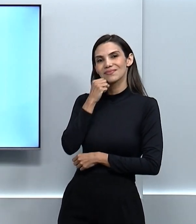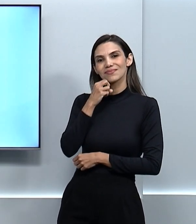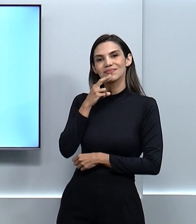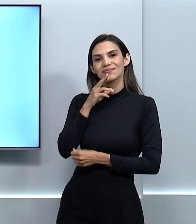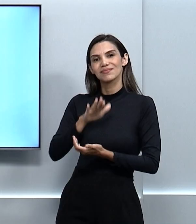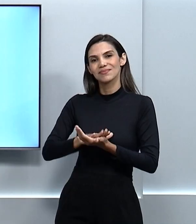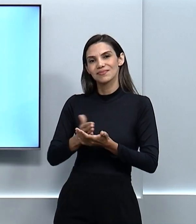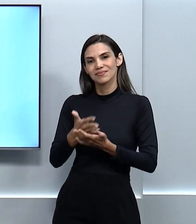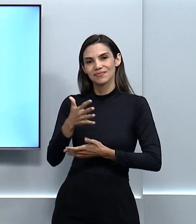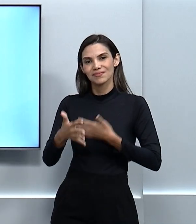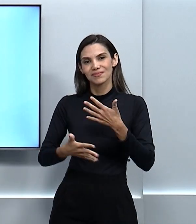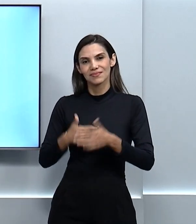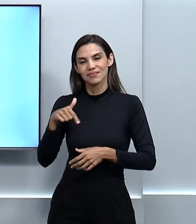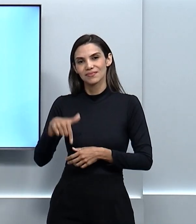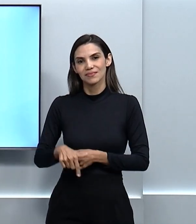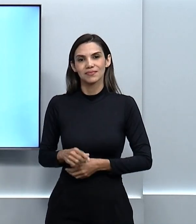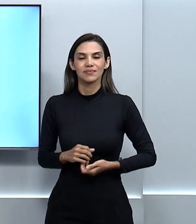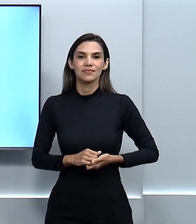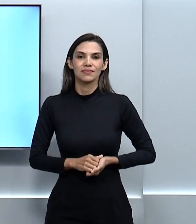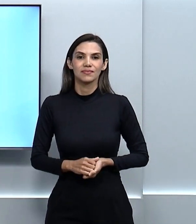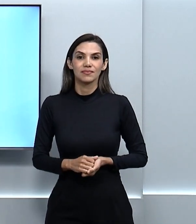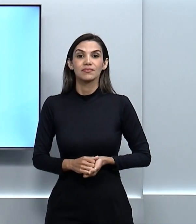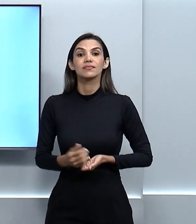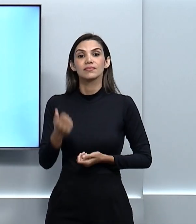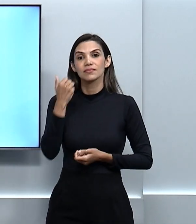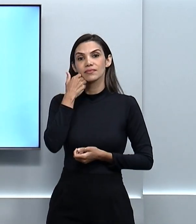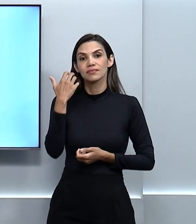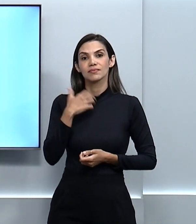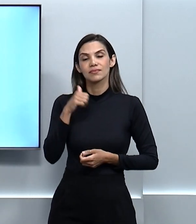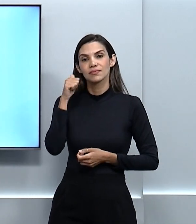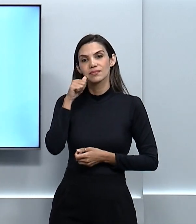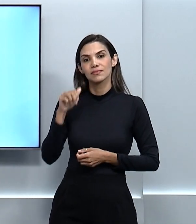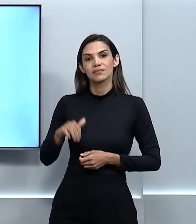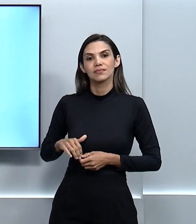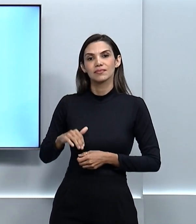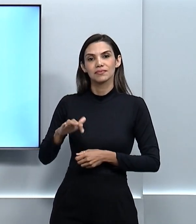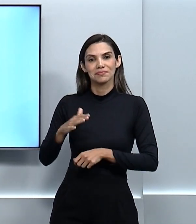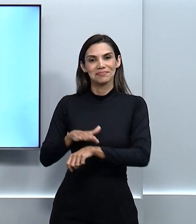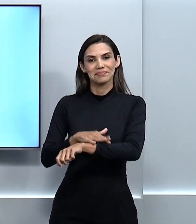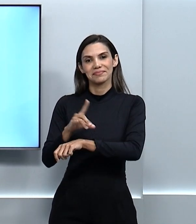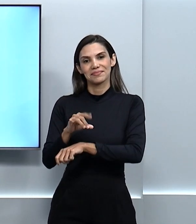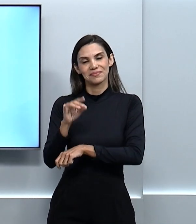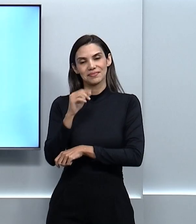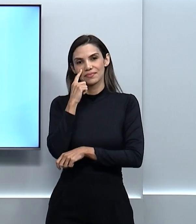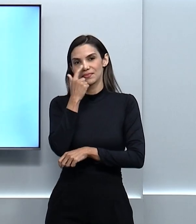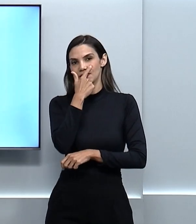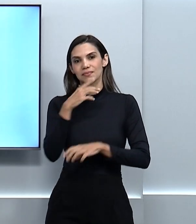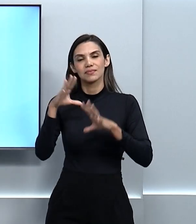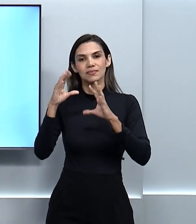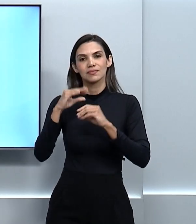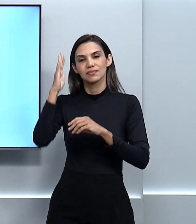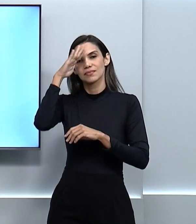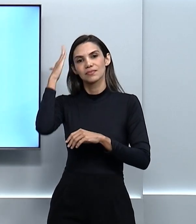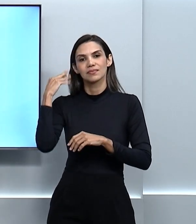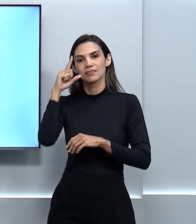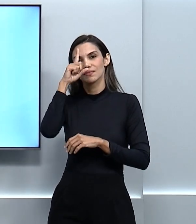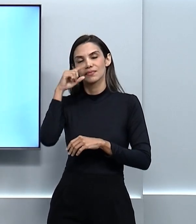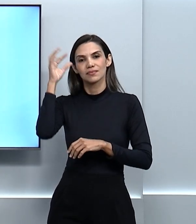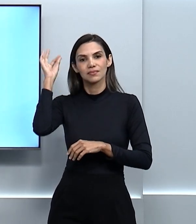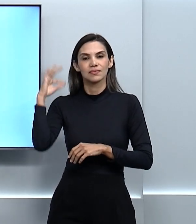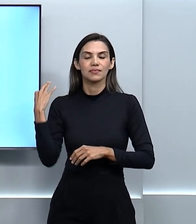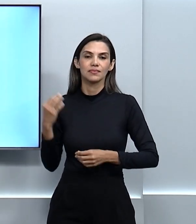Raquel. Ela faz a interpretação para Libras no estúdio e se descreve como uma mulher de pele parda, olhos escuros, cabelos longos, lisos